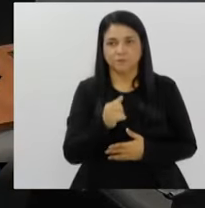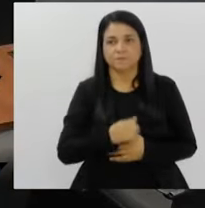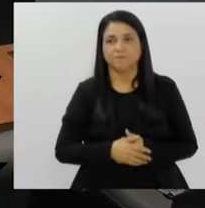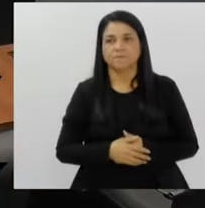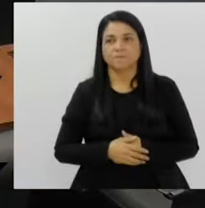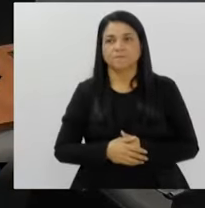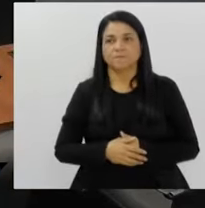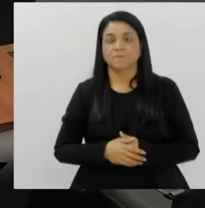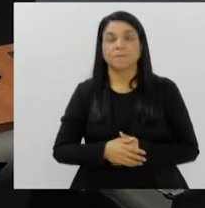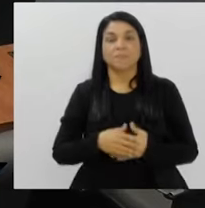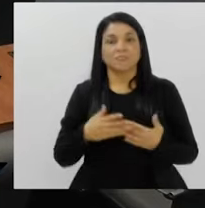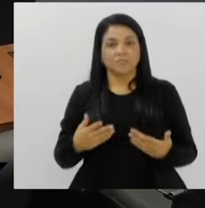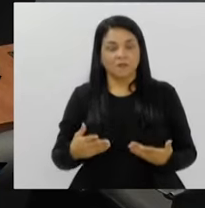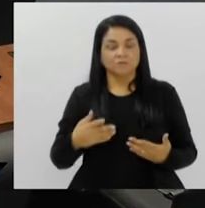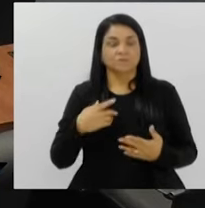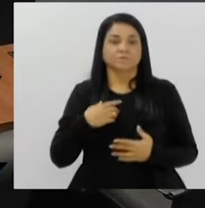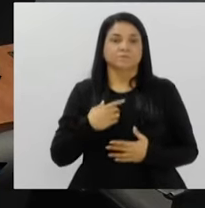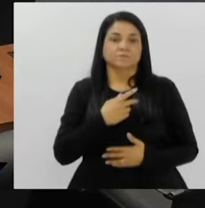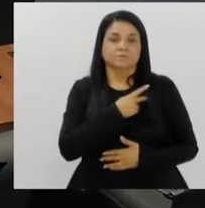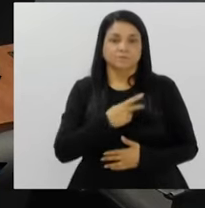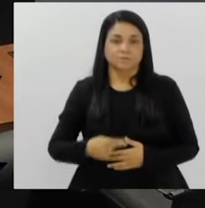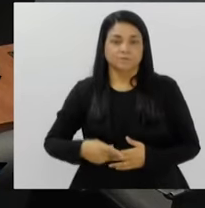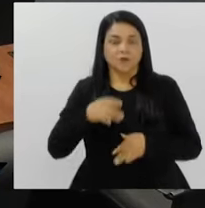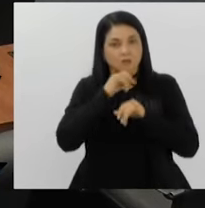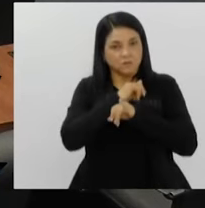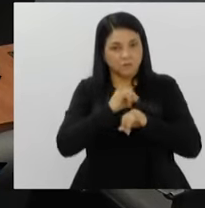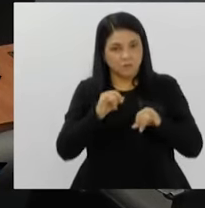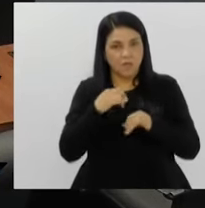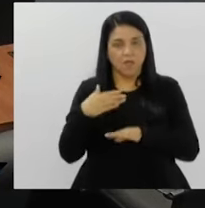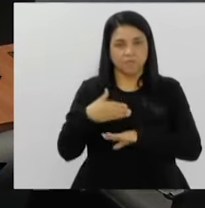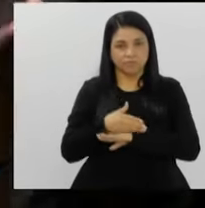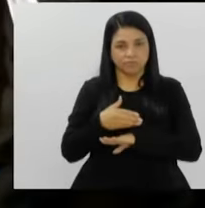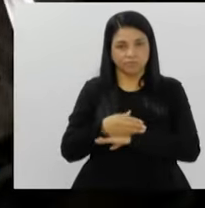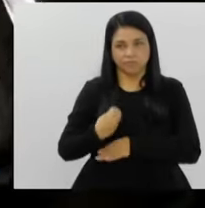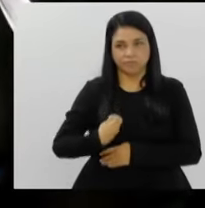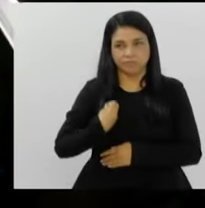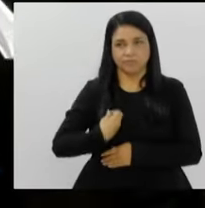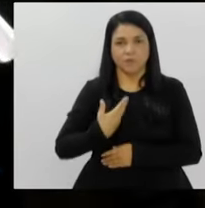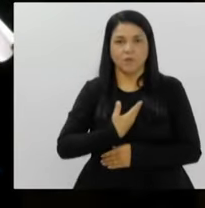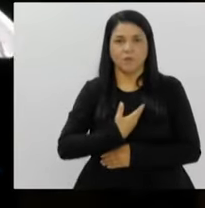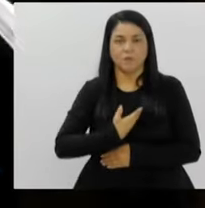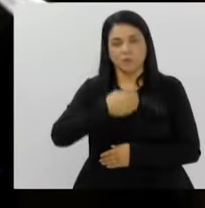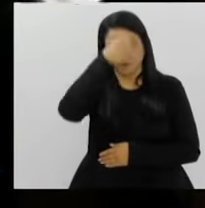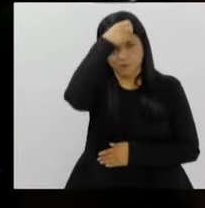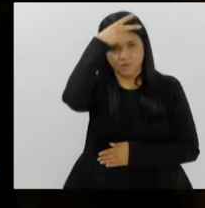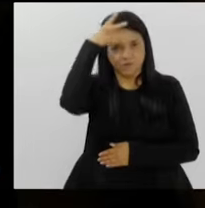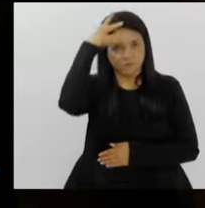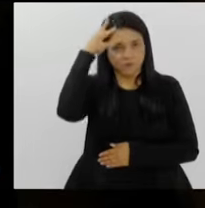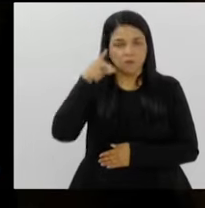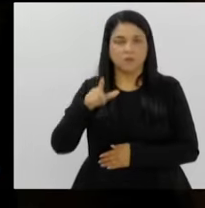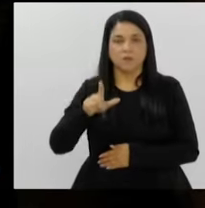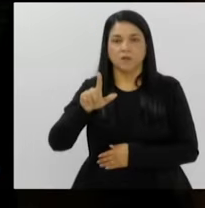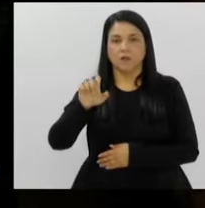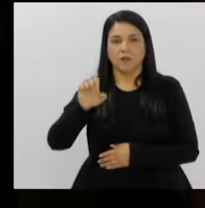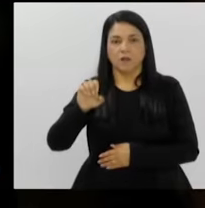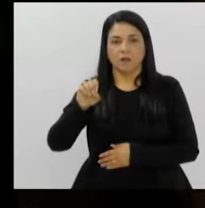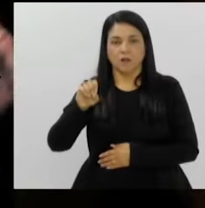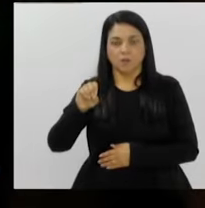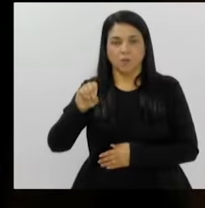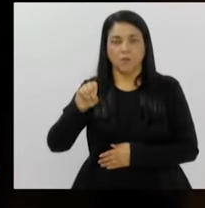Por favor. Presidente, só quero anunciar aqui a presença do nosso amigo prefeito Léo Pelanca, de